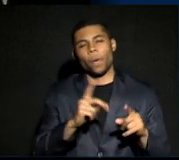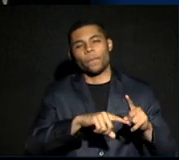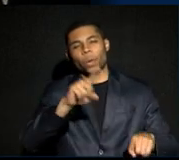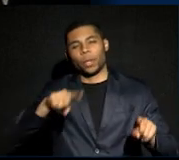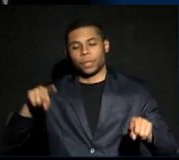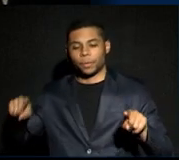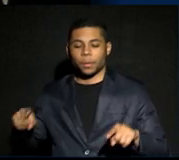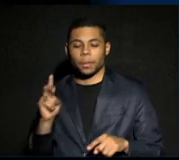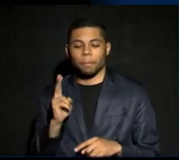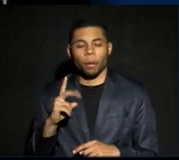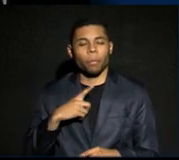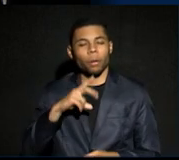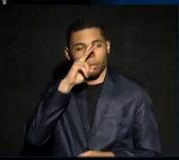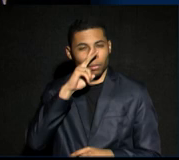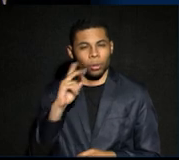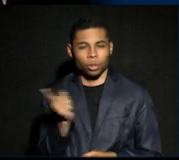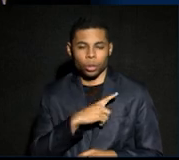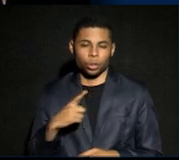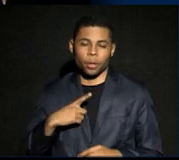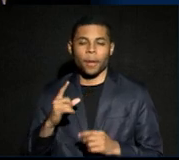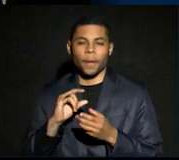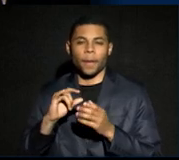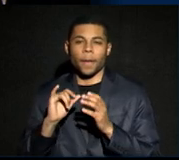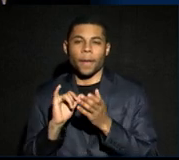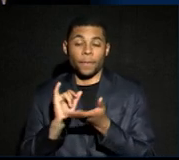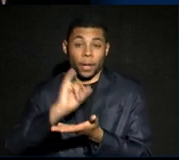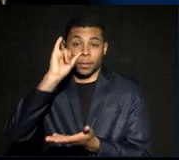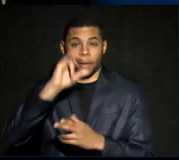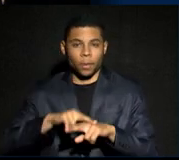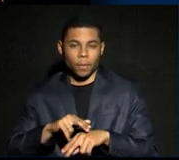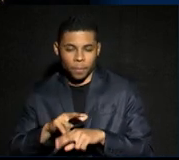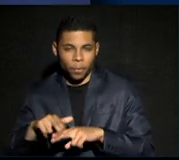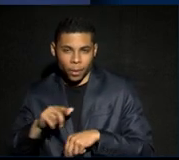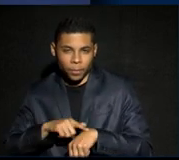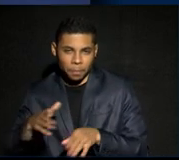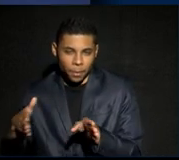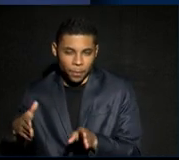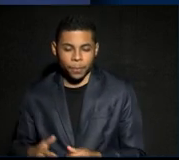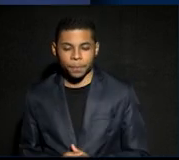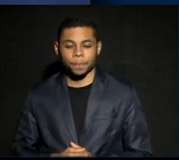volatilidade exógena que a gente tem na inflação no período.